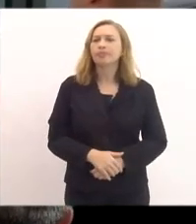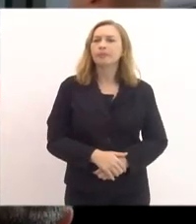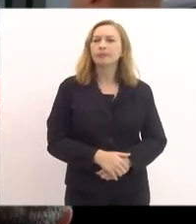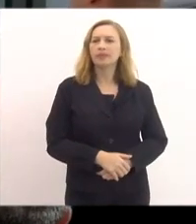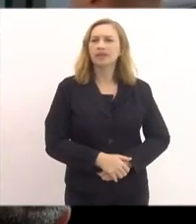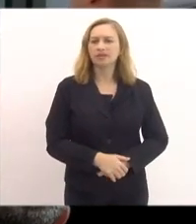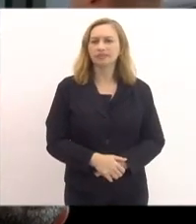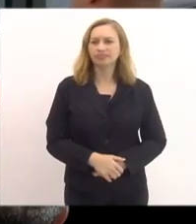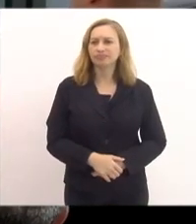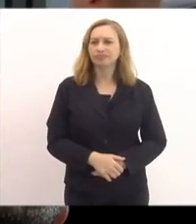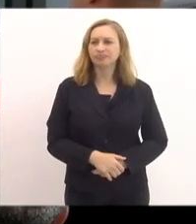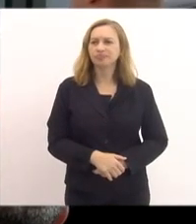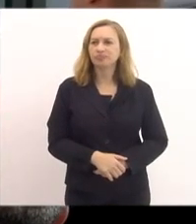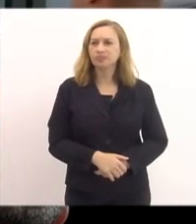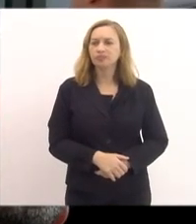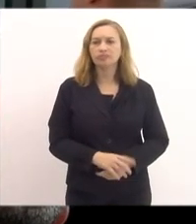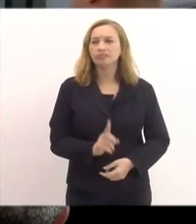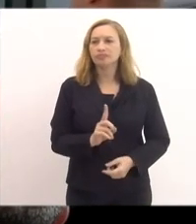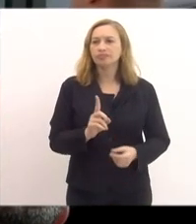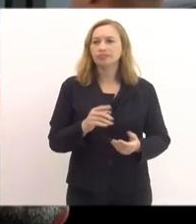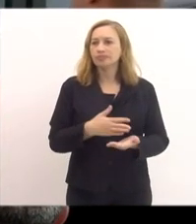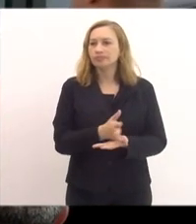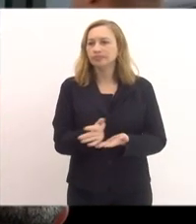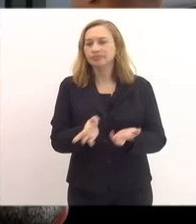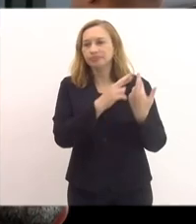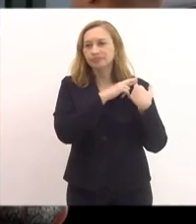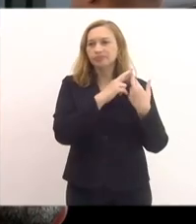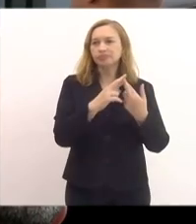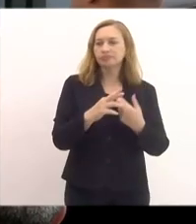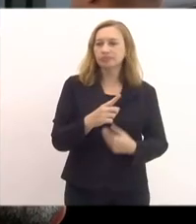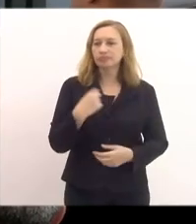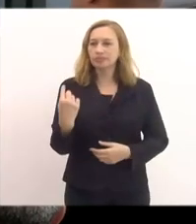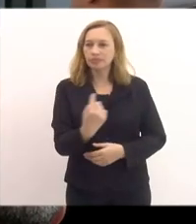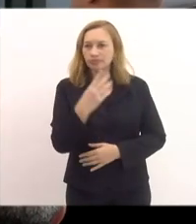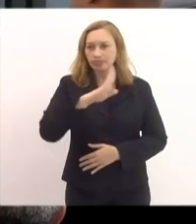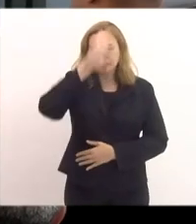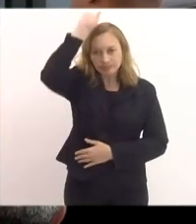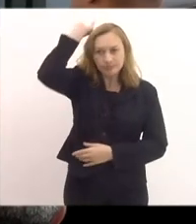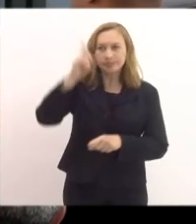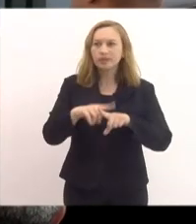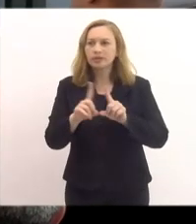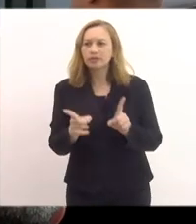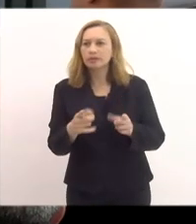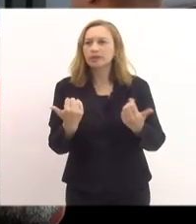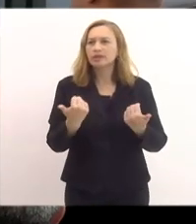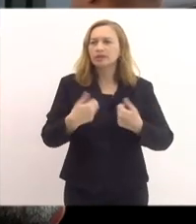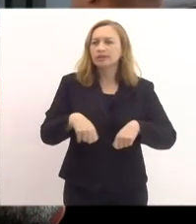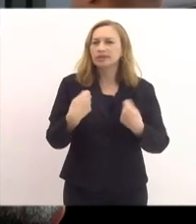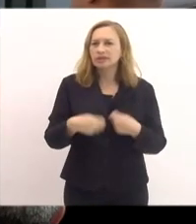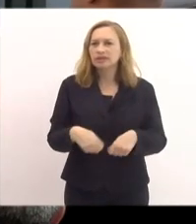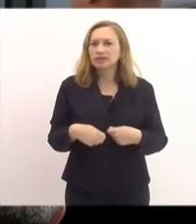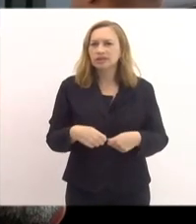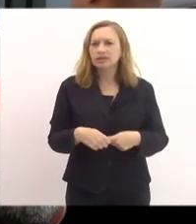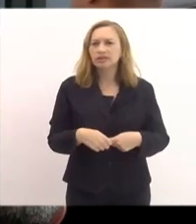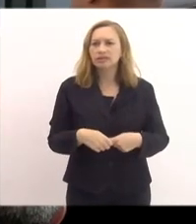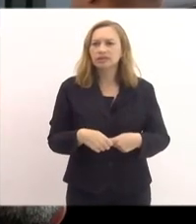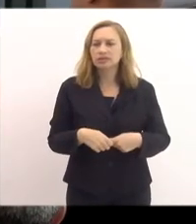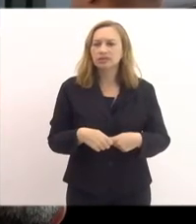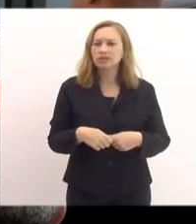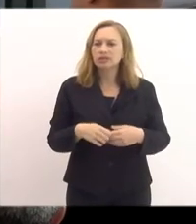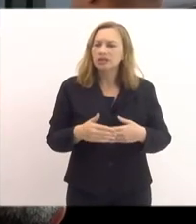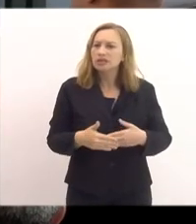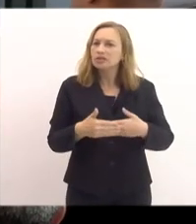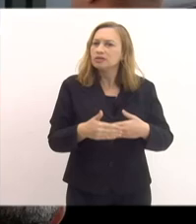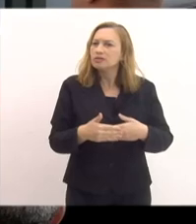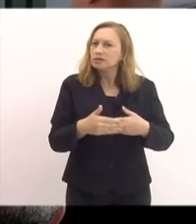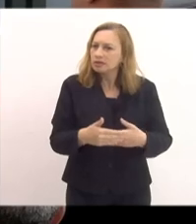gente está se esquivando da responsabilidade do Corpo de Bombeiros. Só que a gente precisa dar passos em segurança